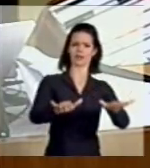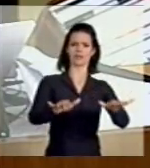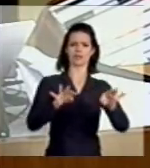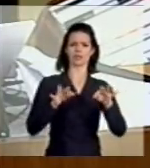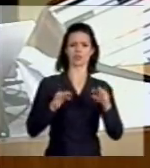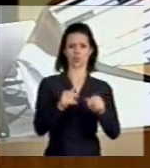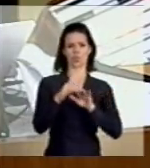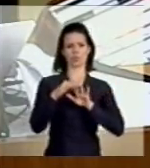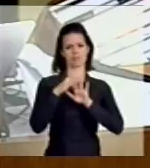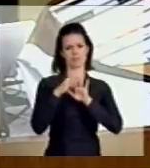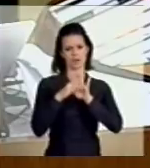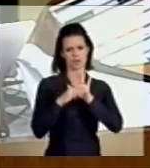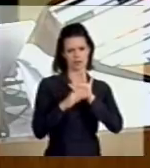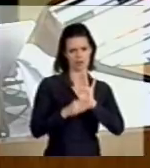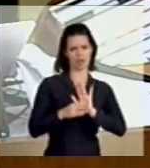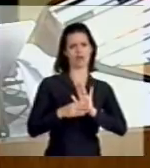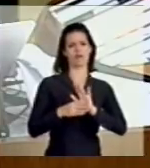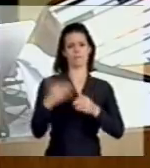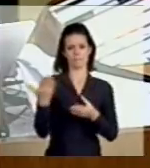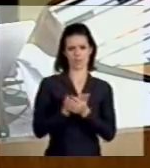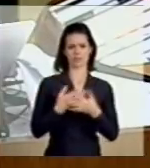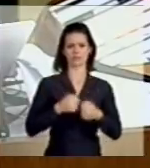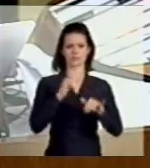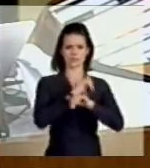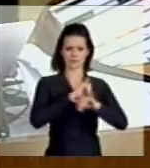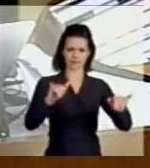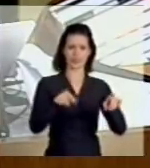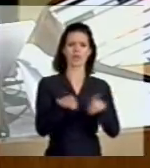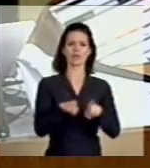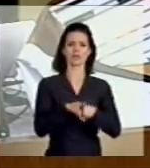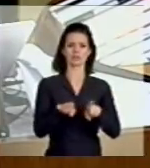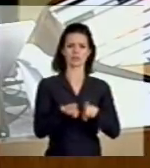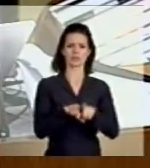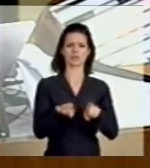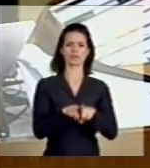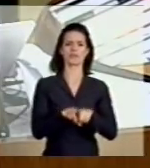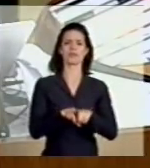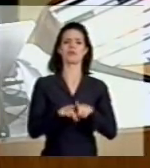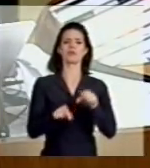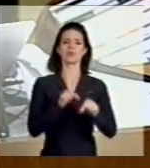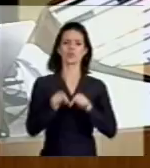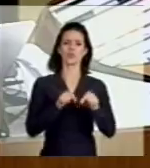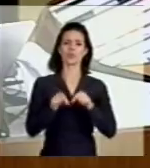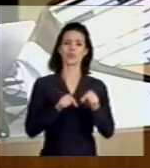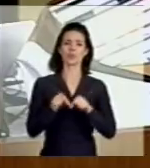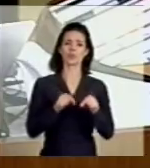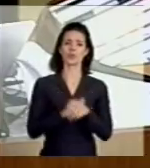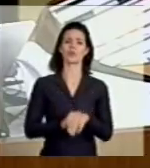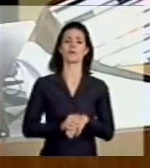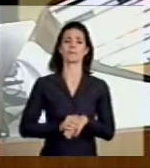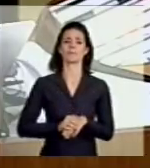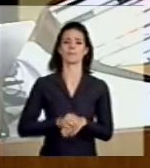processo, notadamente ao acordo coletivo, admissão de inúmeros amici curiae, cujas manifestações foram